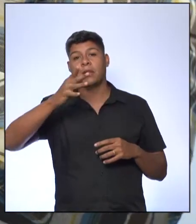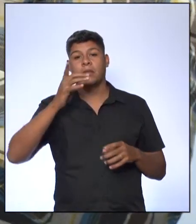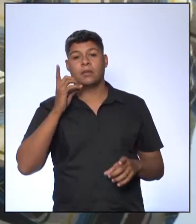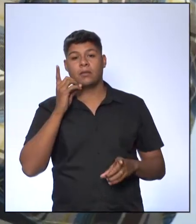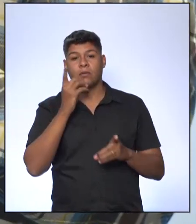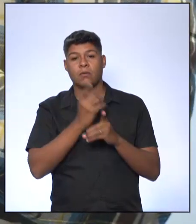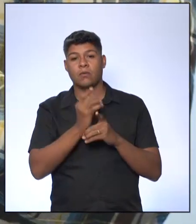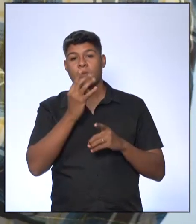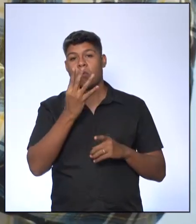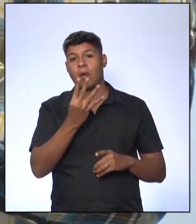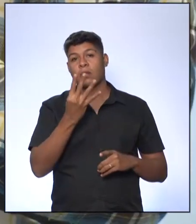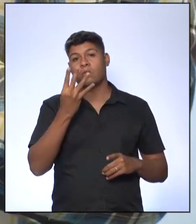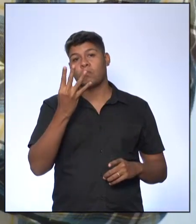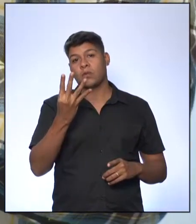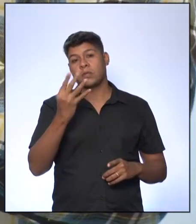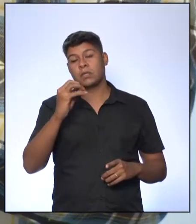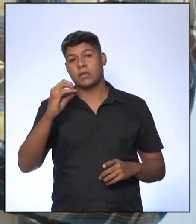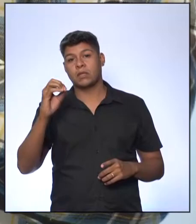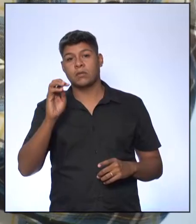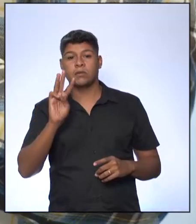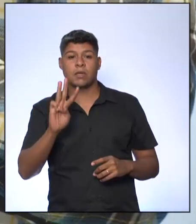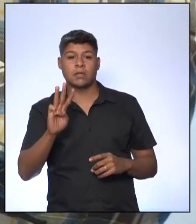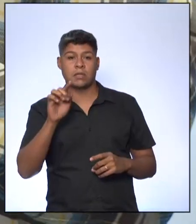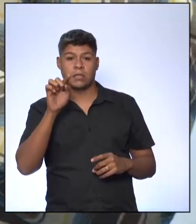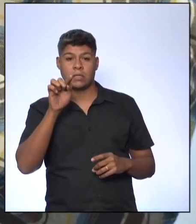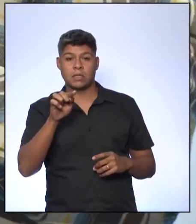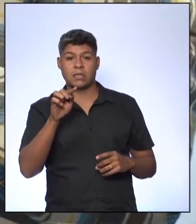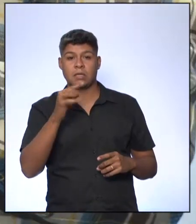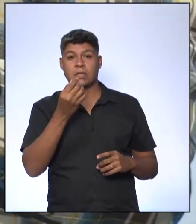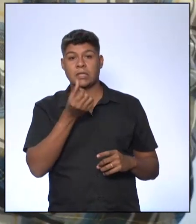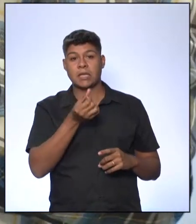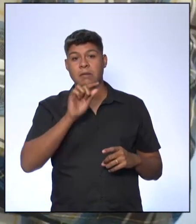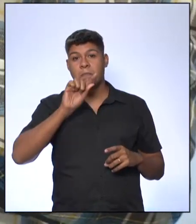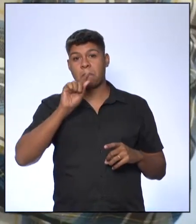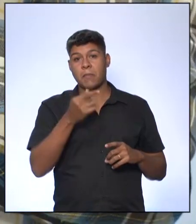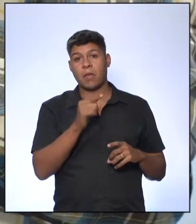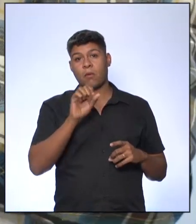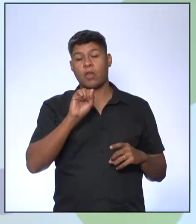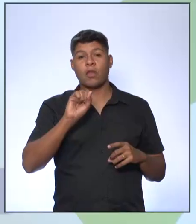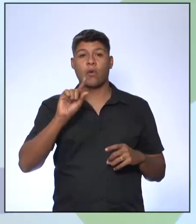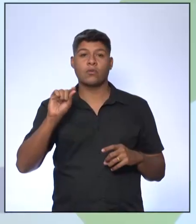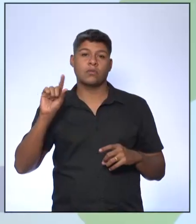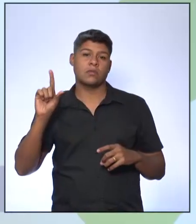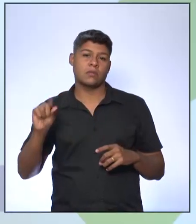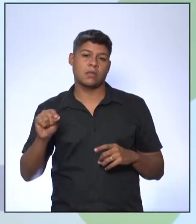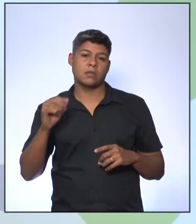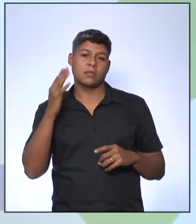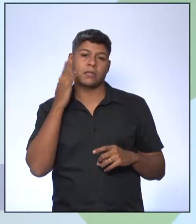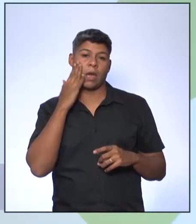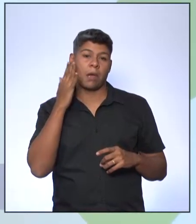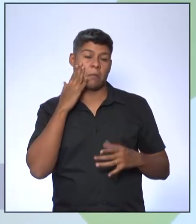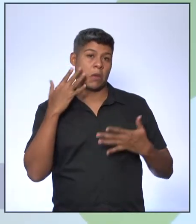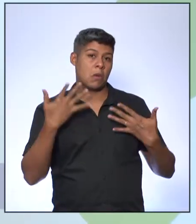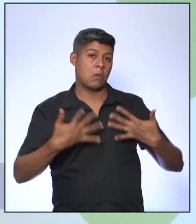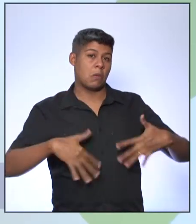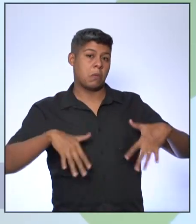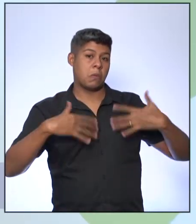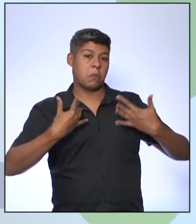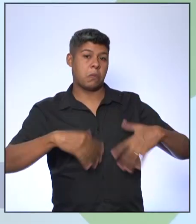um de 4.400 watts. Esse daqui é de 6.800 watts. Então, é algo